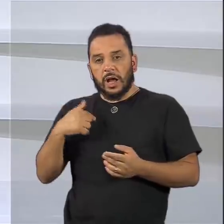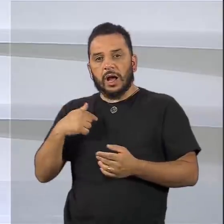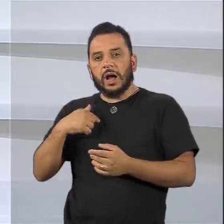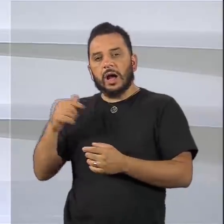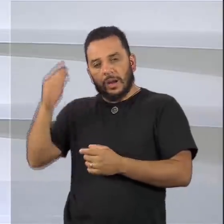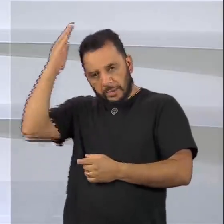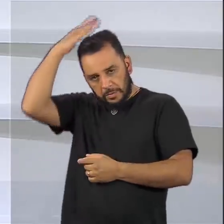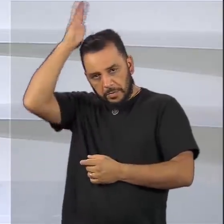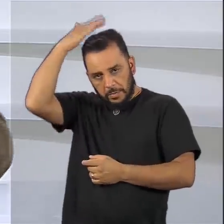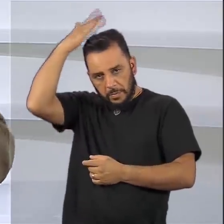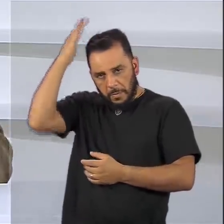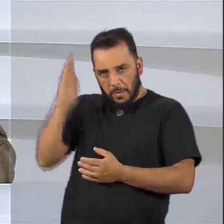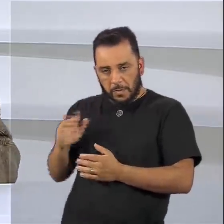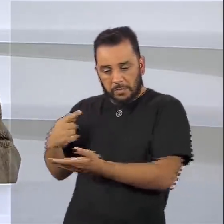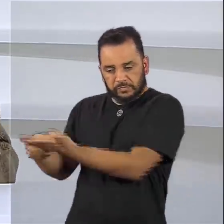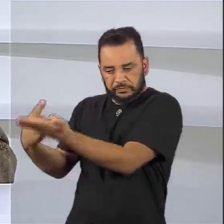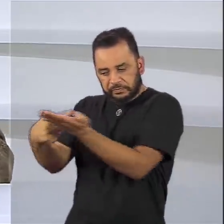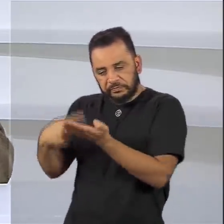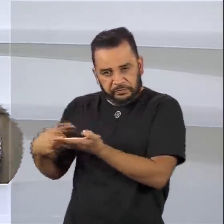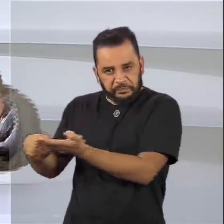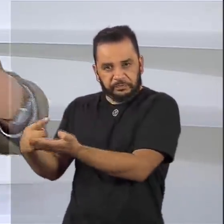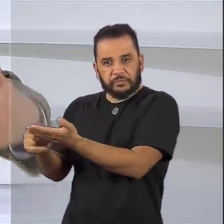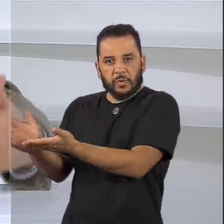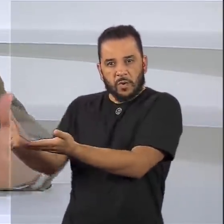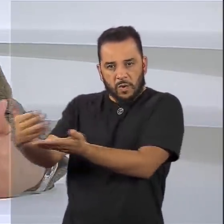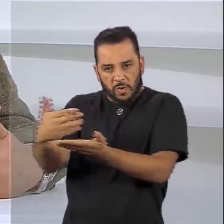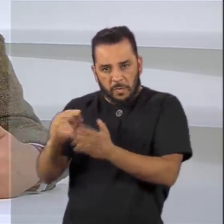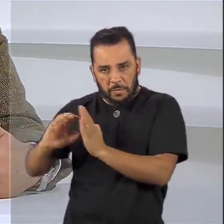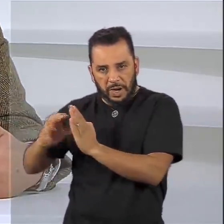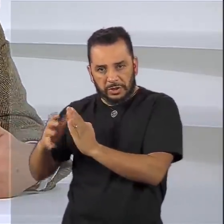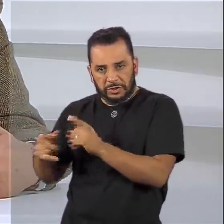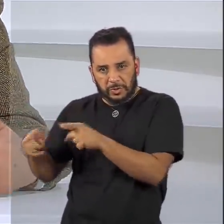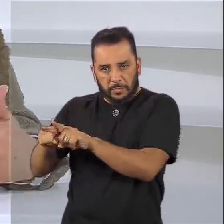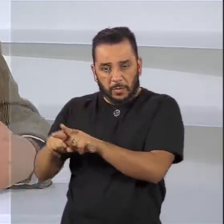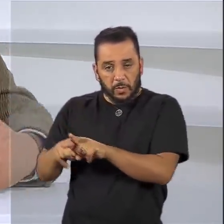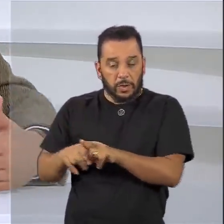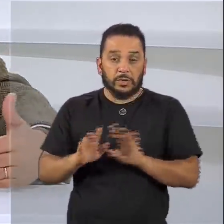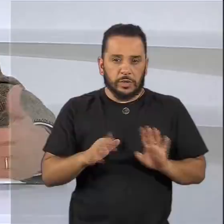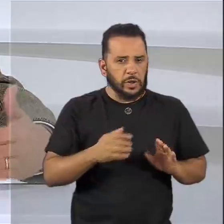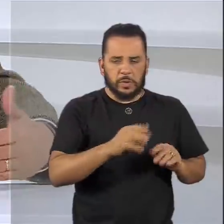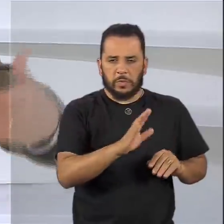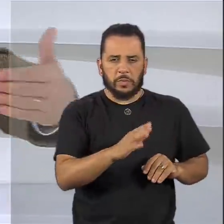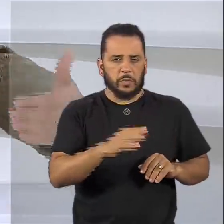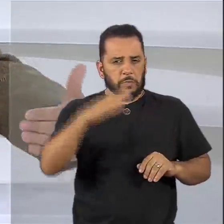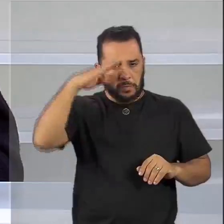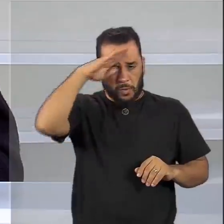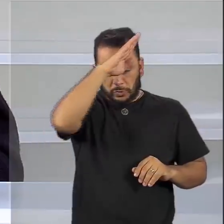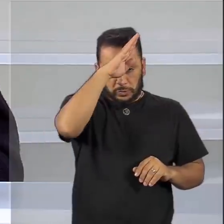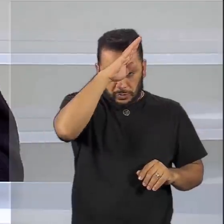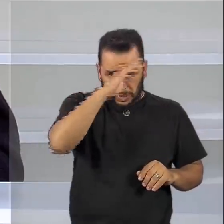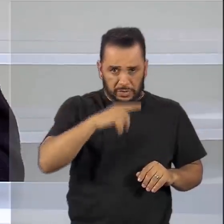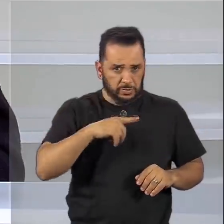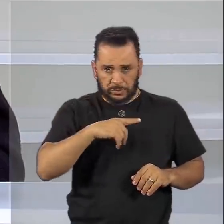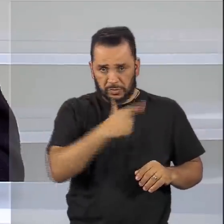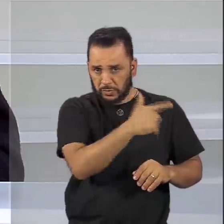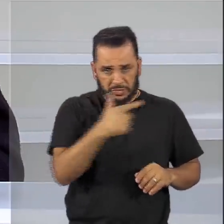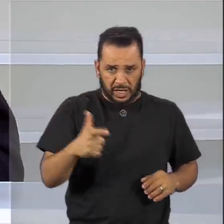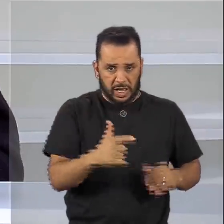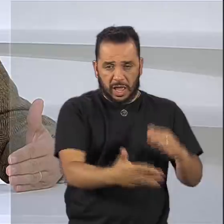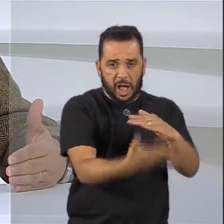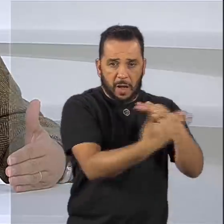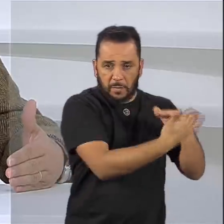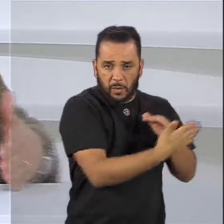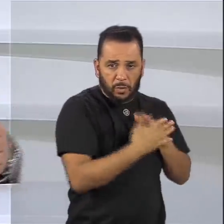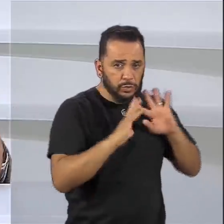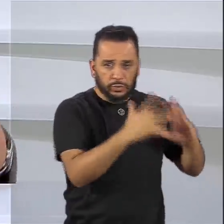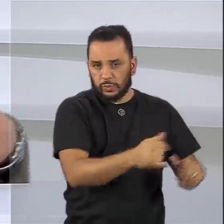grande partido com uma grande máquina. Então, acho que essa é uma distinção. Importante. Aqui nós temos um sistema, como o Clóvis falou, que o voto é de fato direto e depois nós temos o